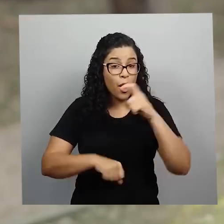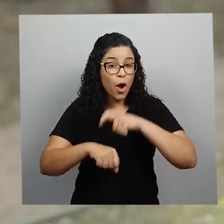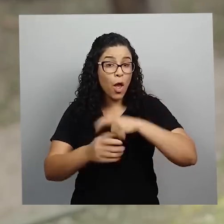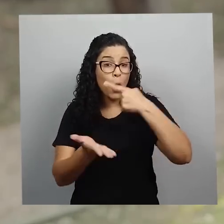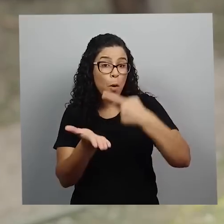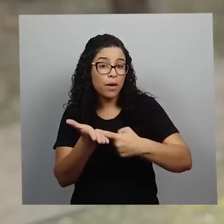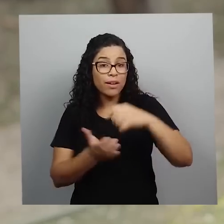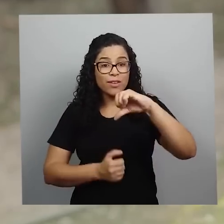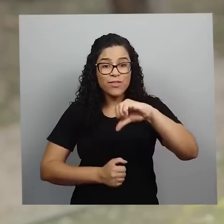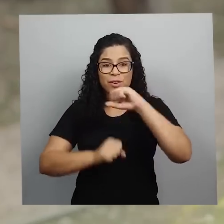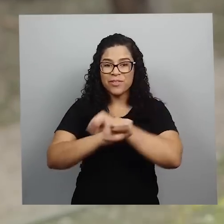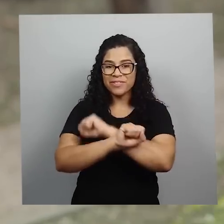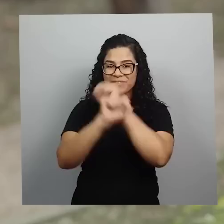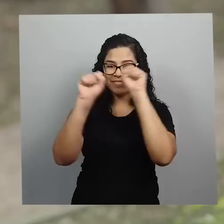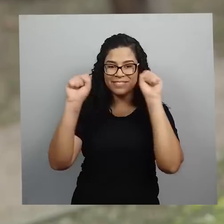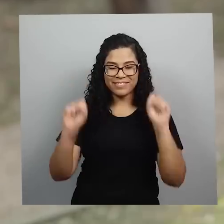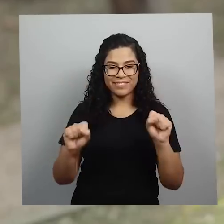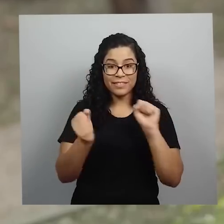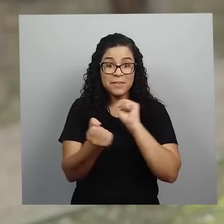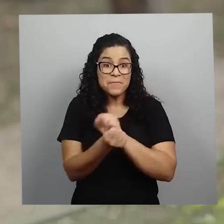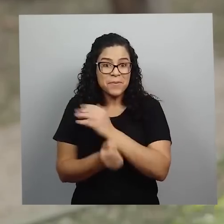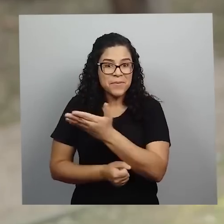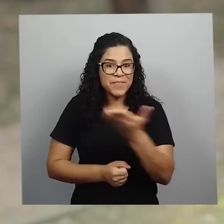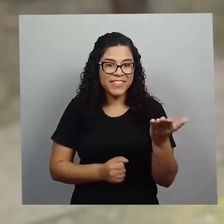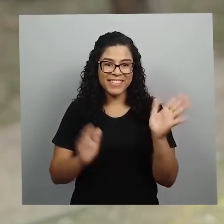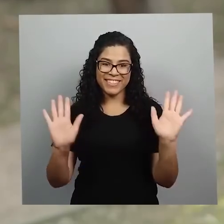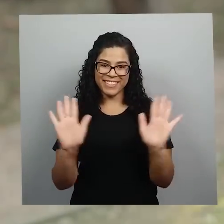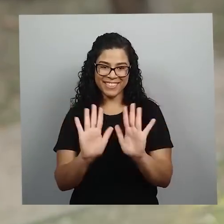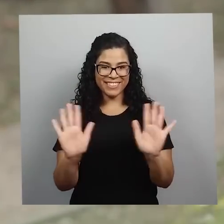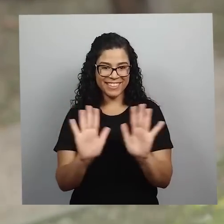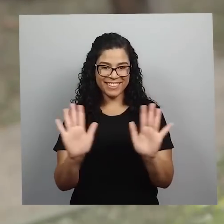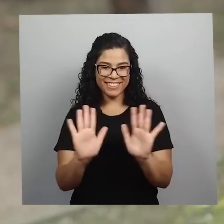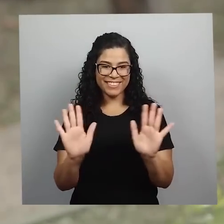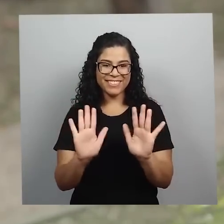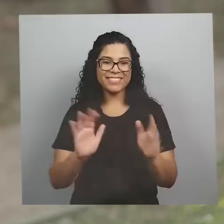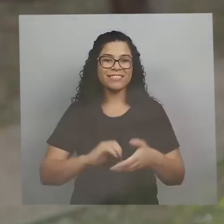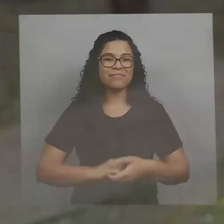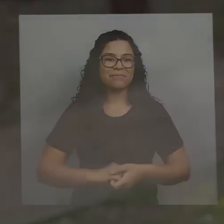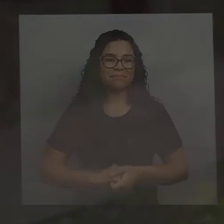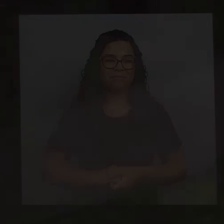gente tem um horário marcado às 9 da manhã. E eu espero vocês. Até amanhã. Tchau, tchau!